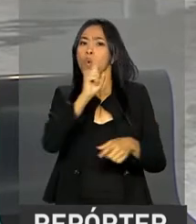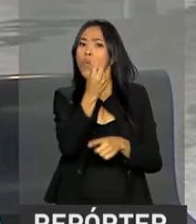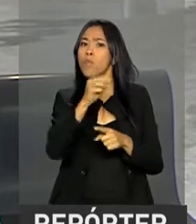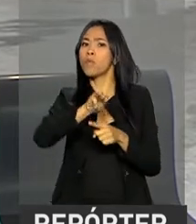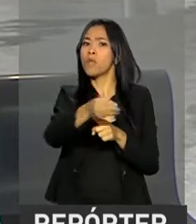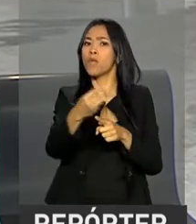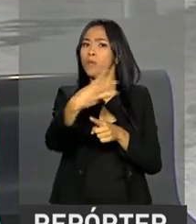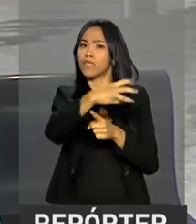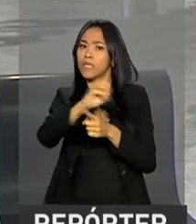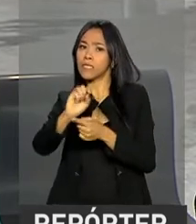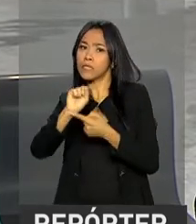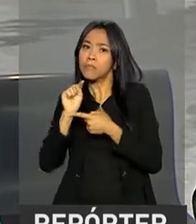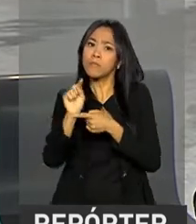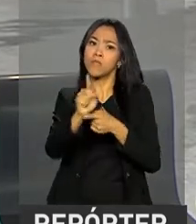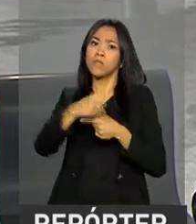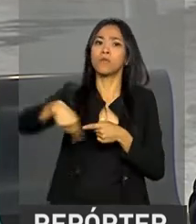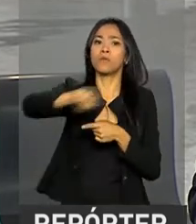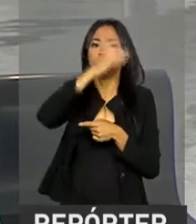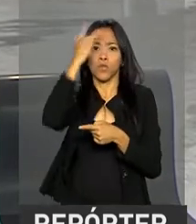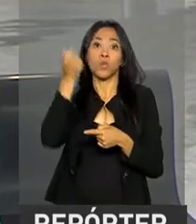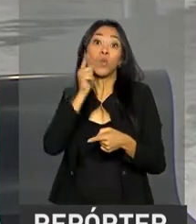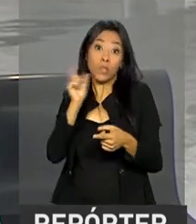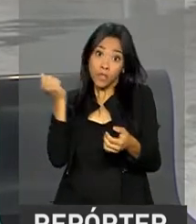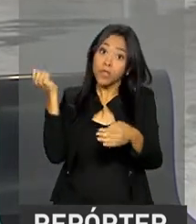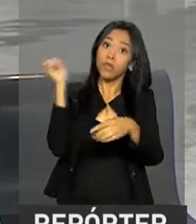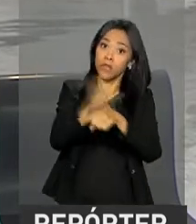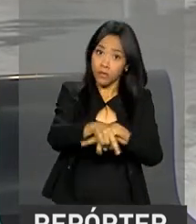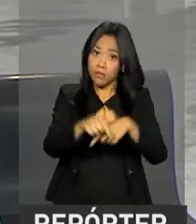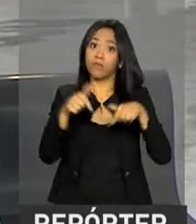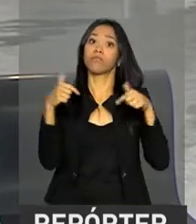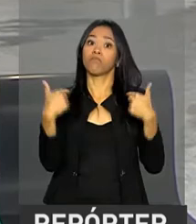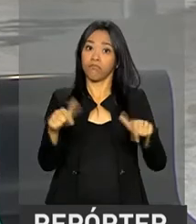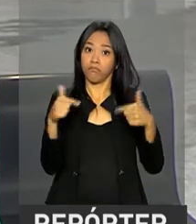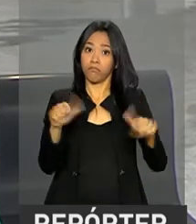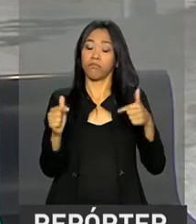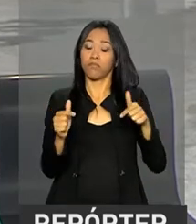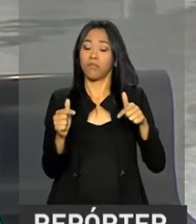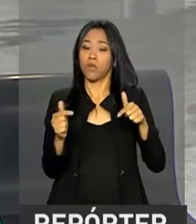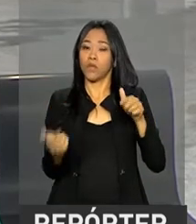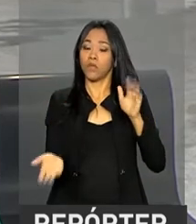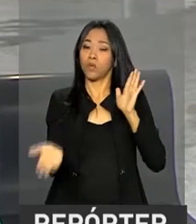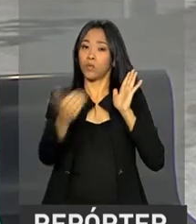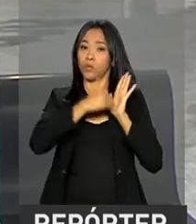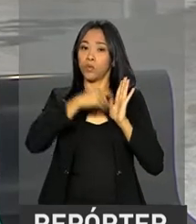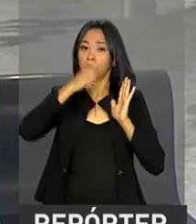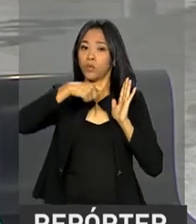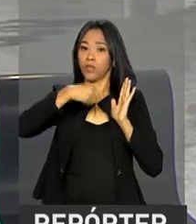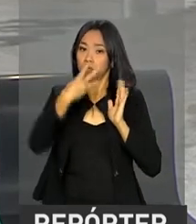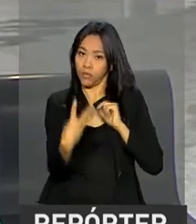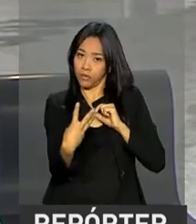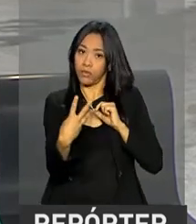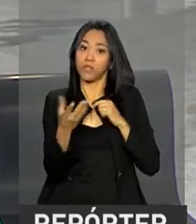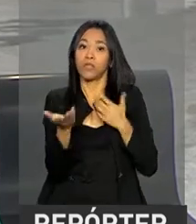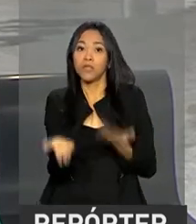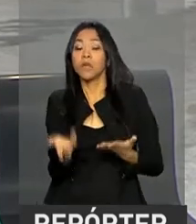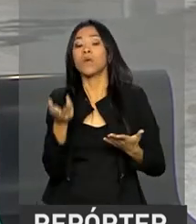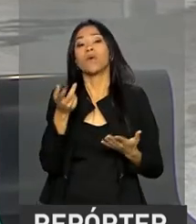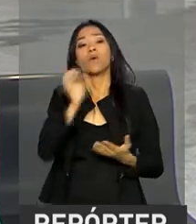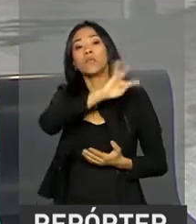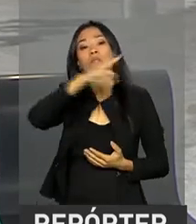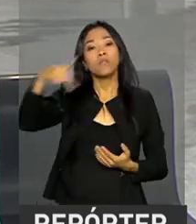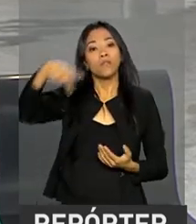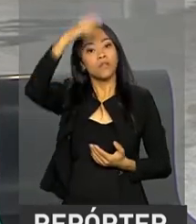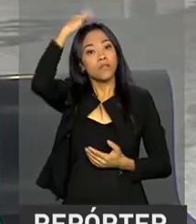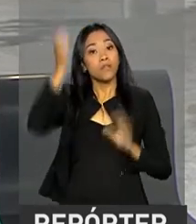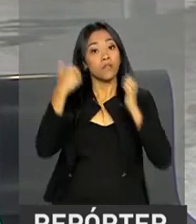brasileiros conseguiram entrar entraram no mercado de trabalho no último trimestre ele reforça ainda que a indústria